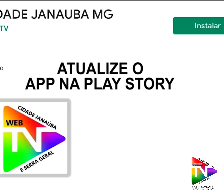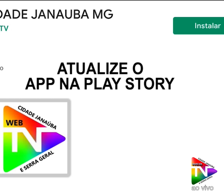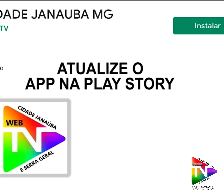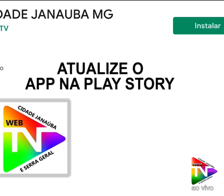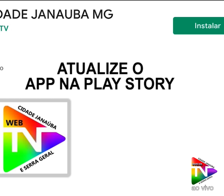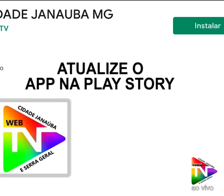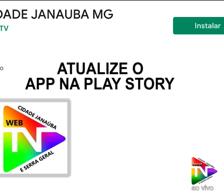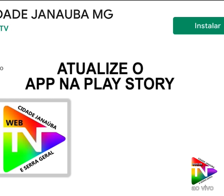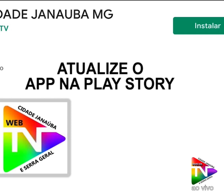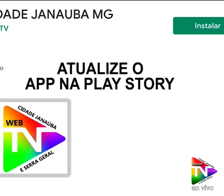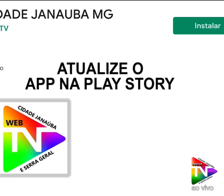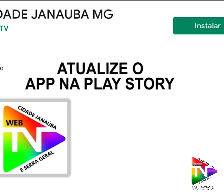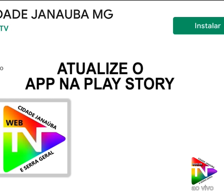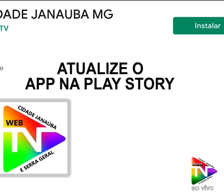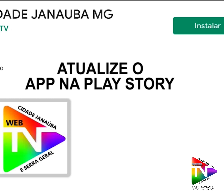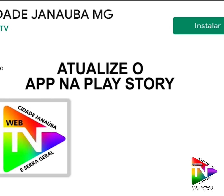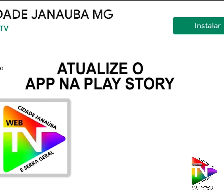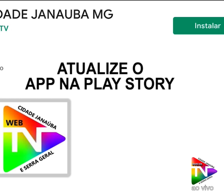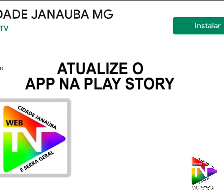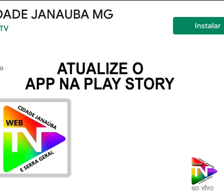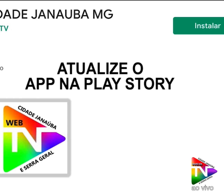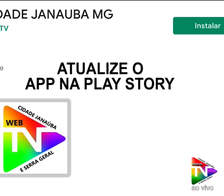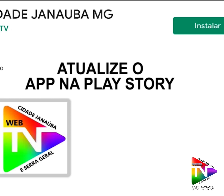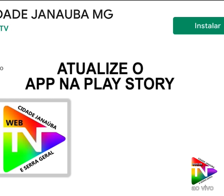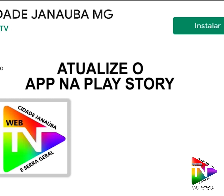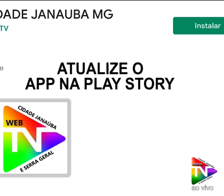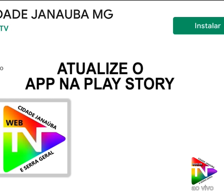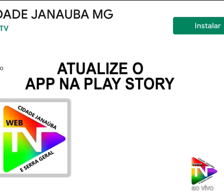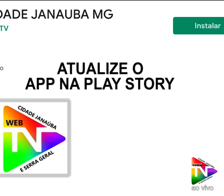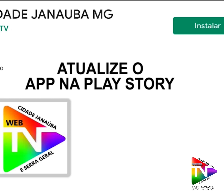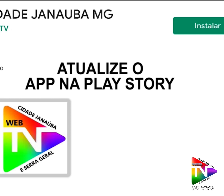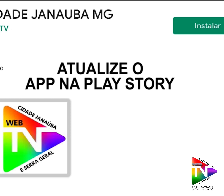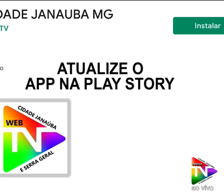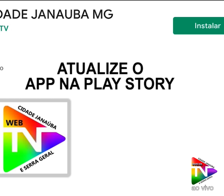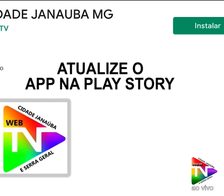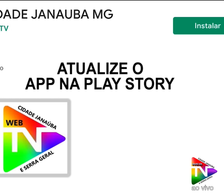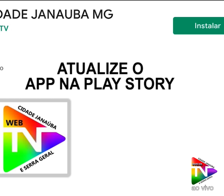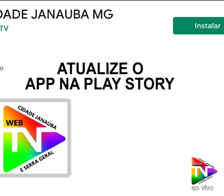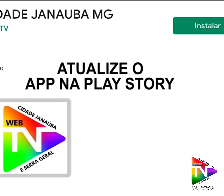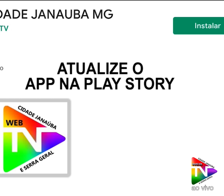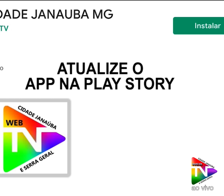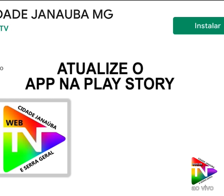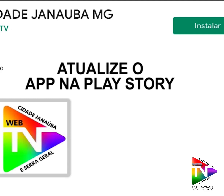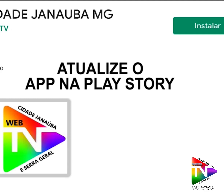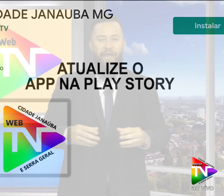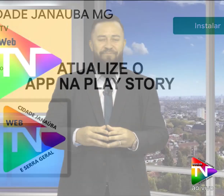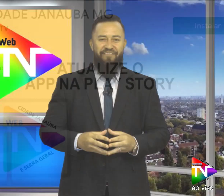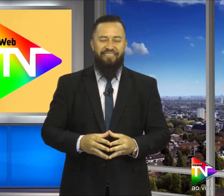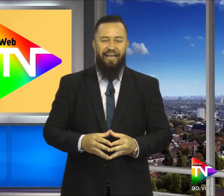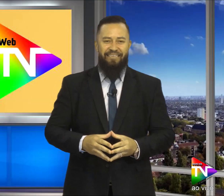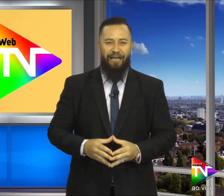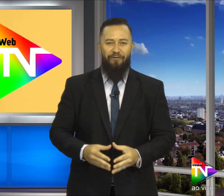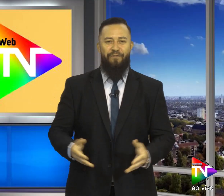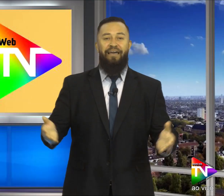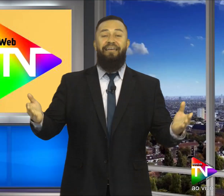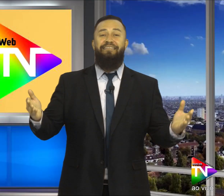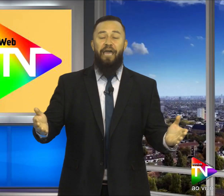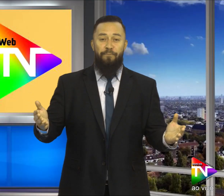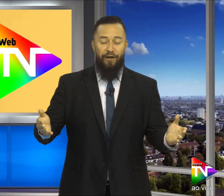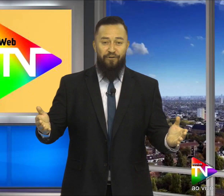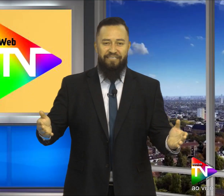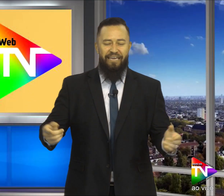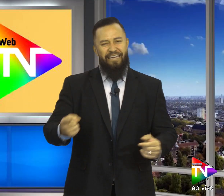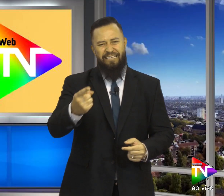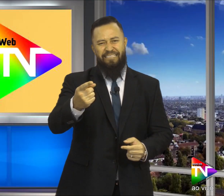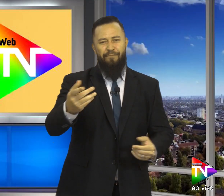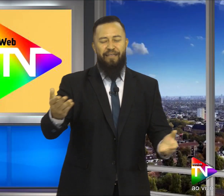receitas que só a Web TV Cidade Janaúba, além da nossa programação local, que é vasta, que só a Web TV Cidade Janaúba tem